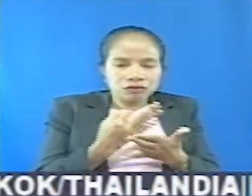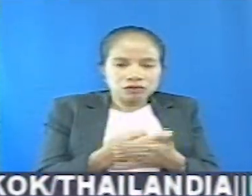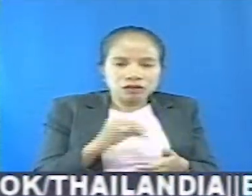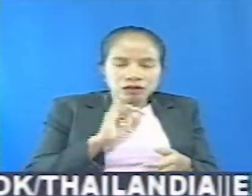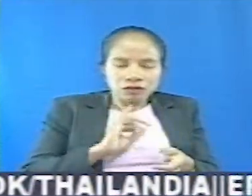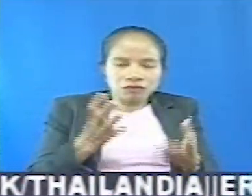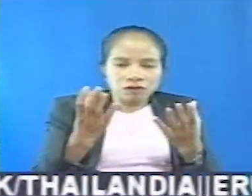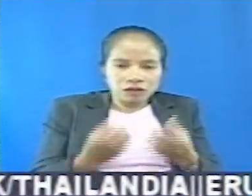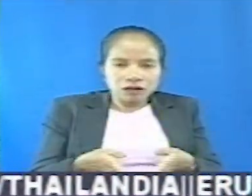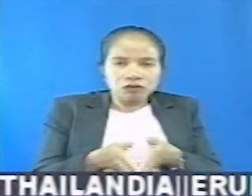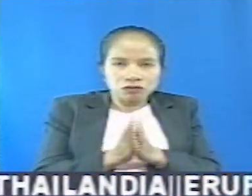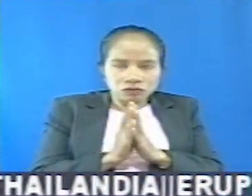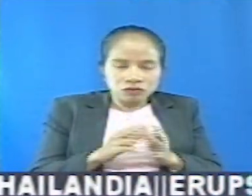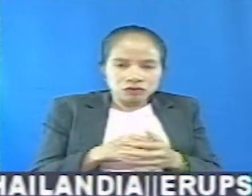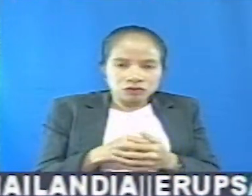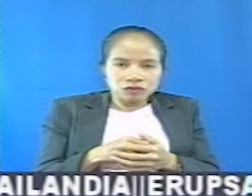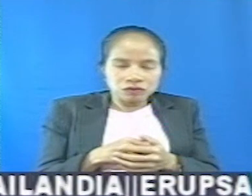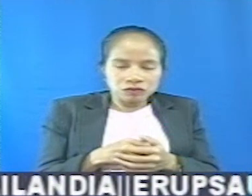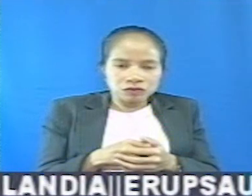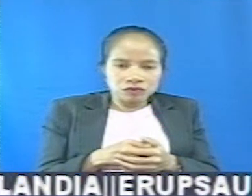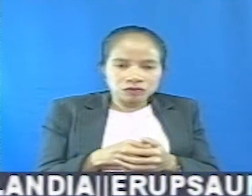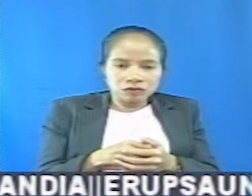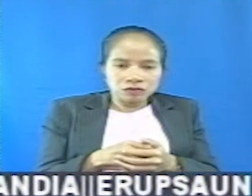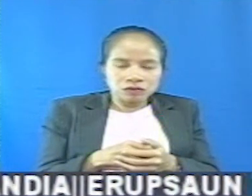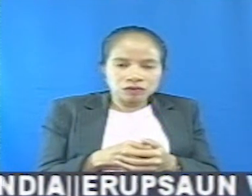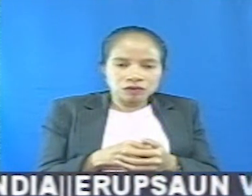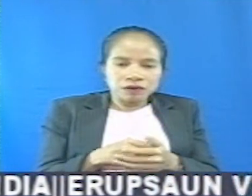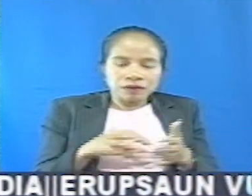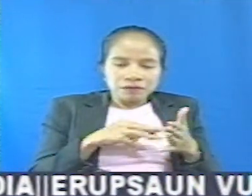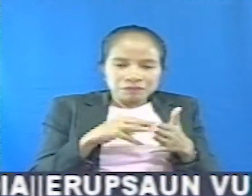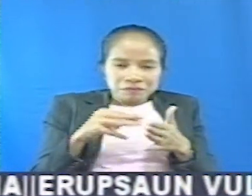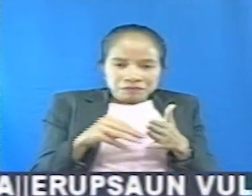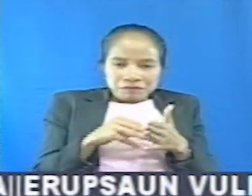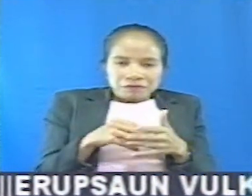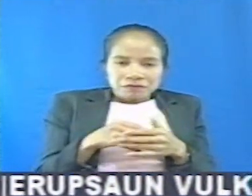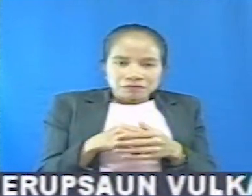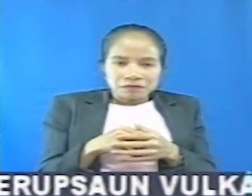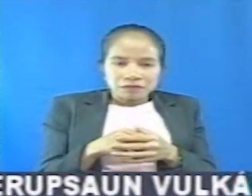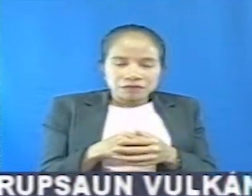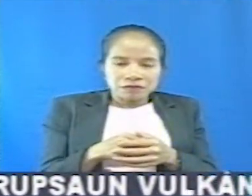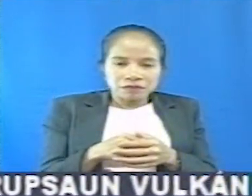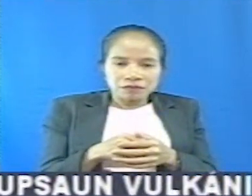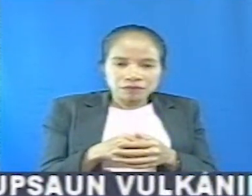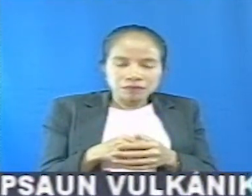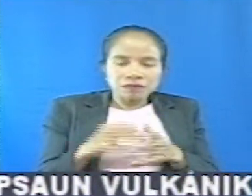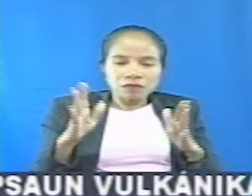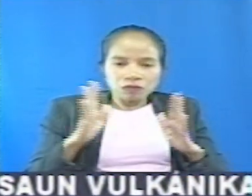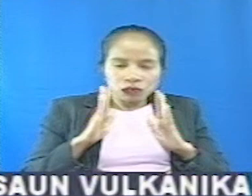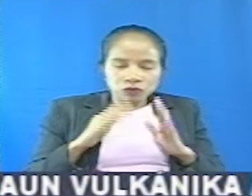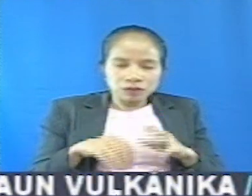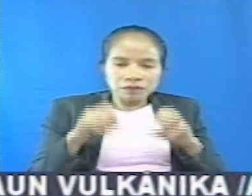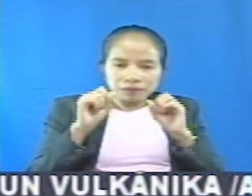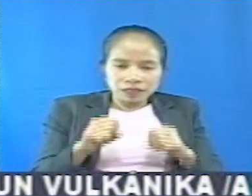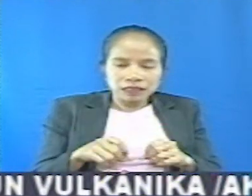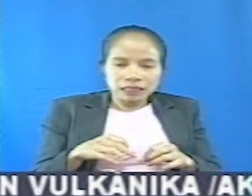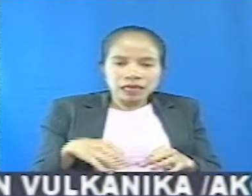kar ku usu hawa kar ku usu hawa ni media we tu am ba sira bot sira sei bele karik ami